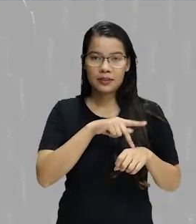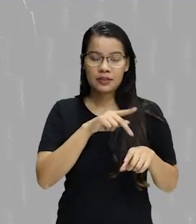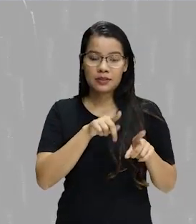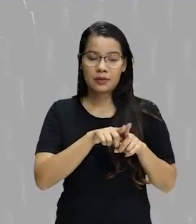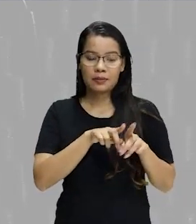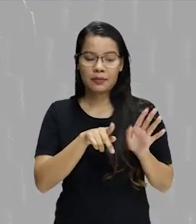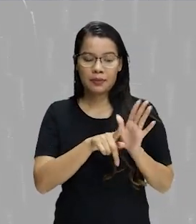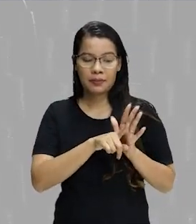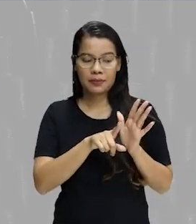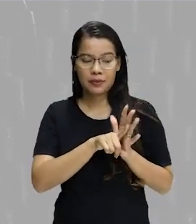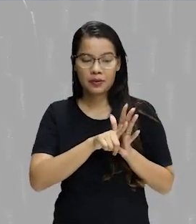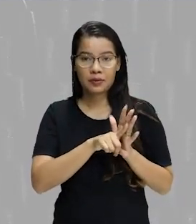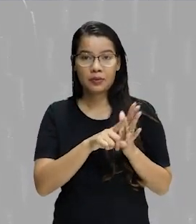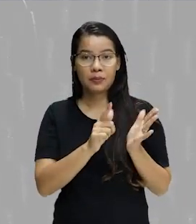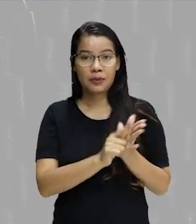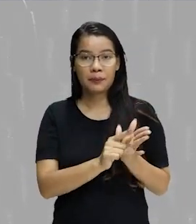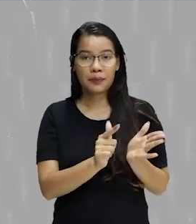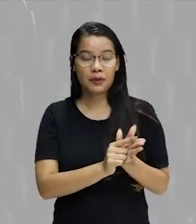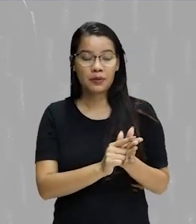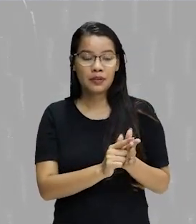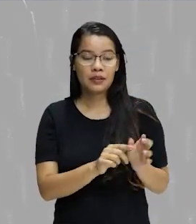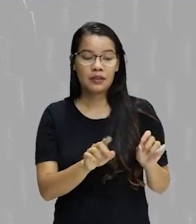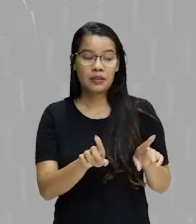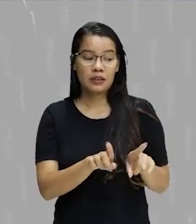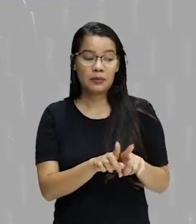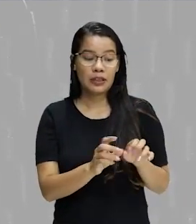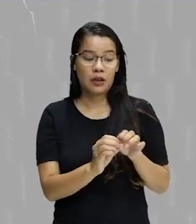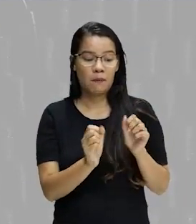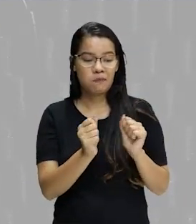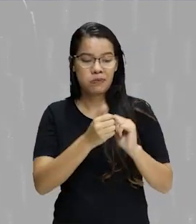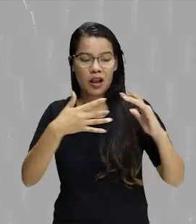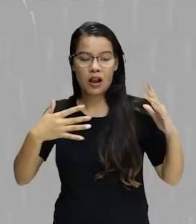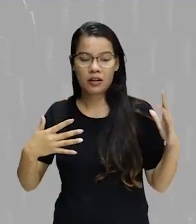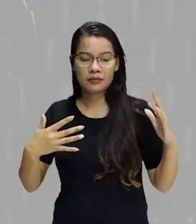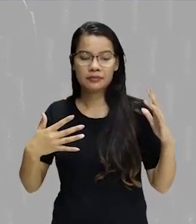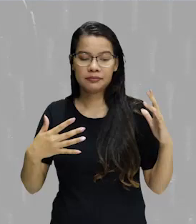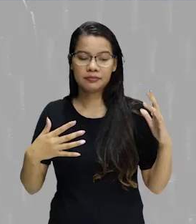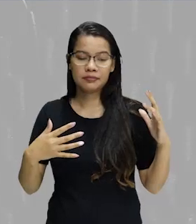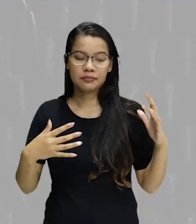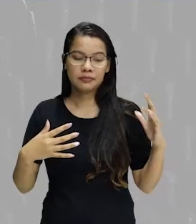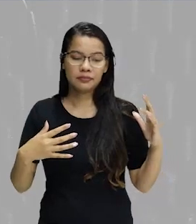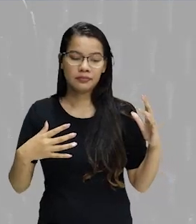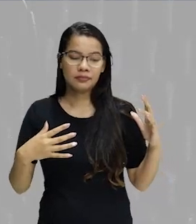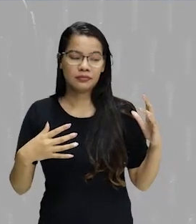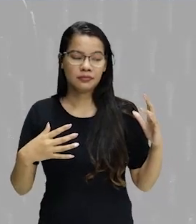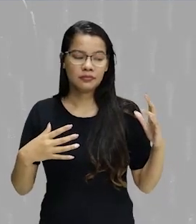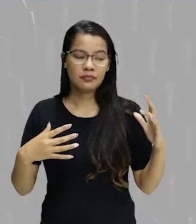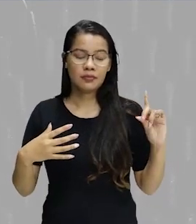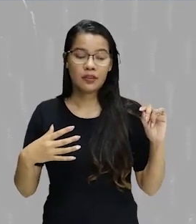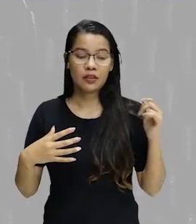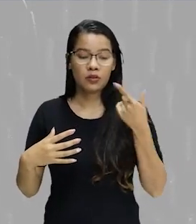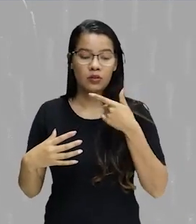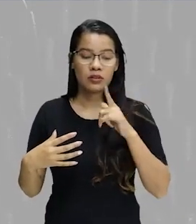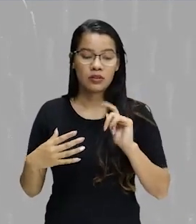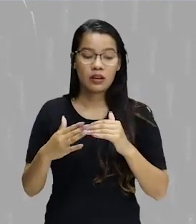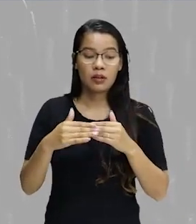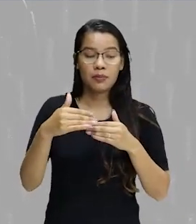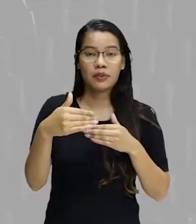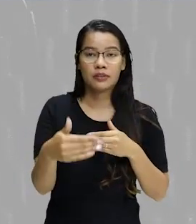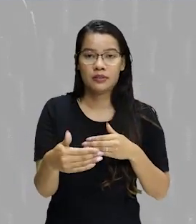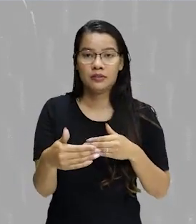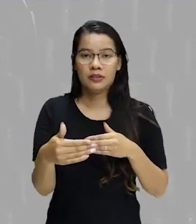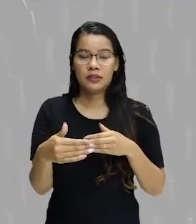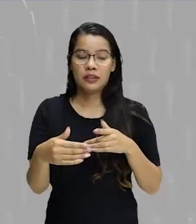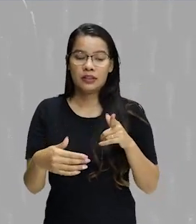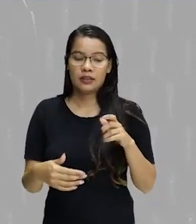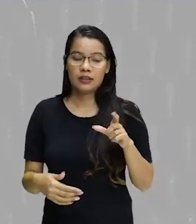celofane, explosivos como a dinamite, a nitroglicerina ela é obtida a partir